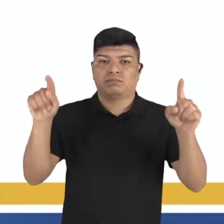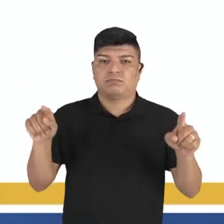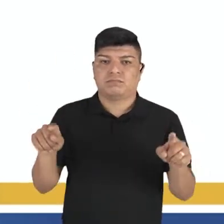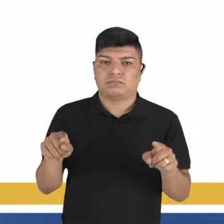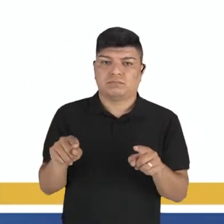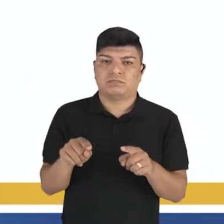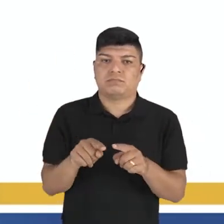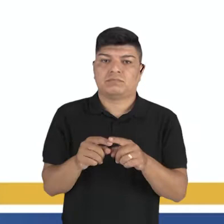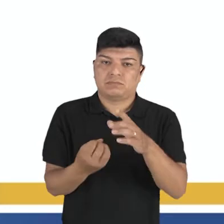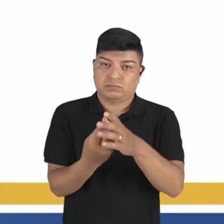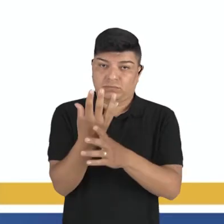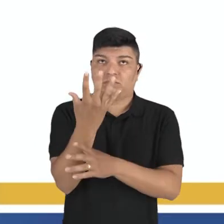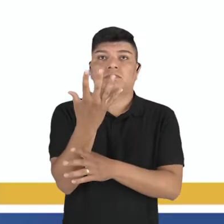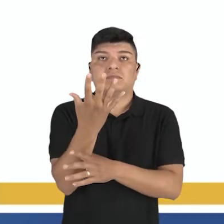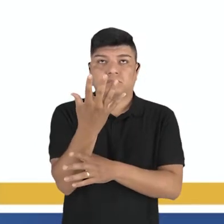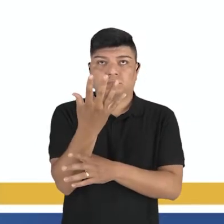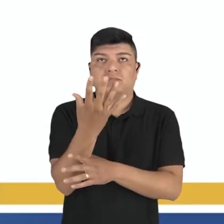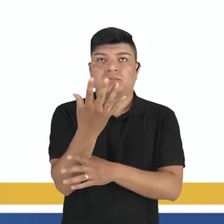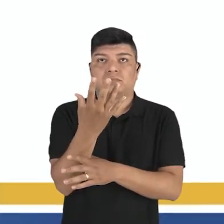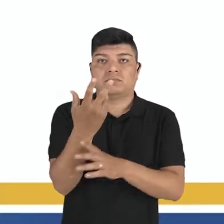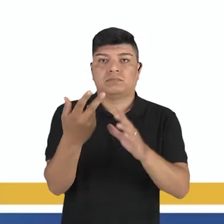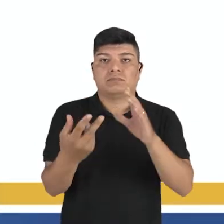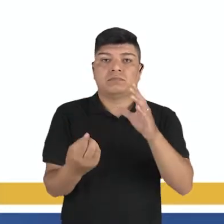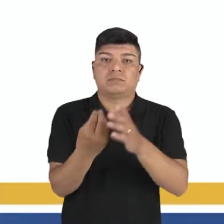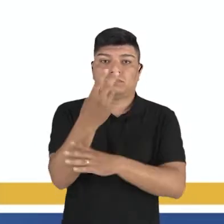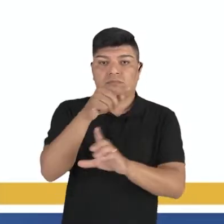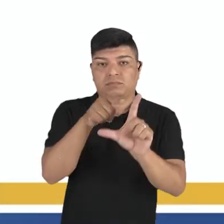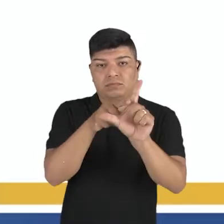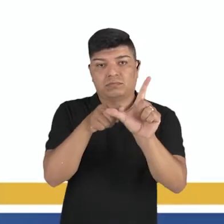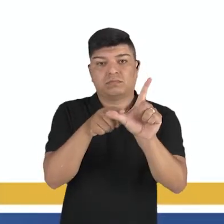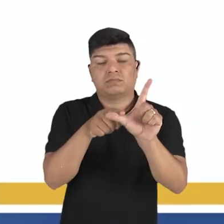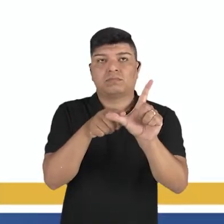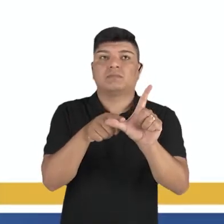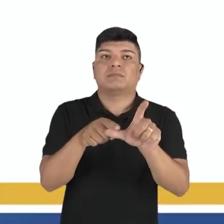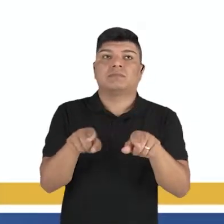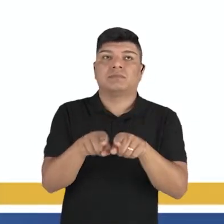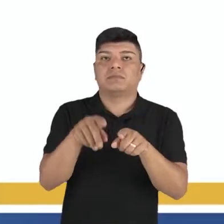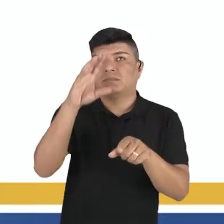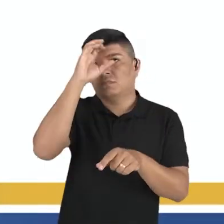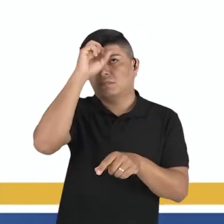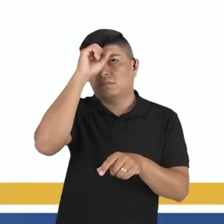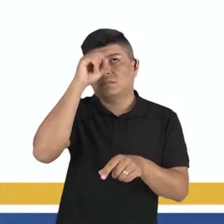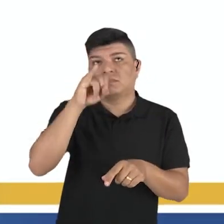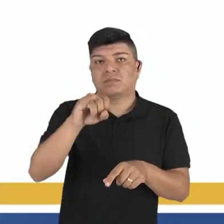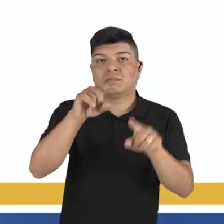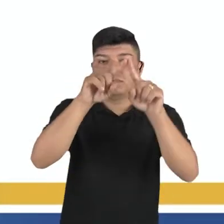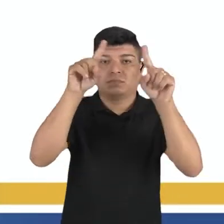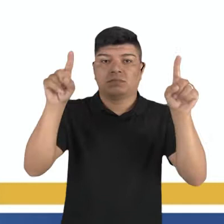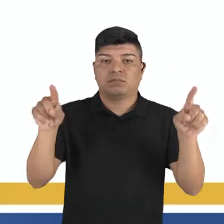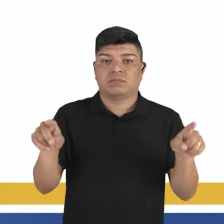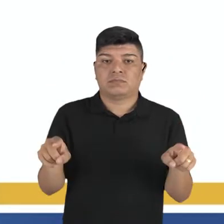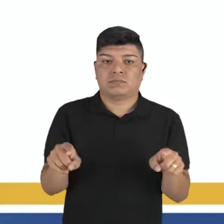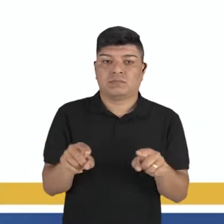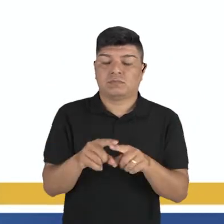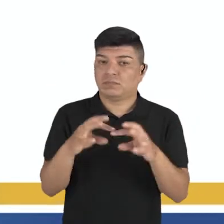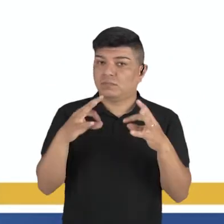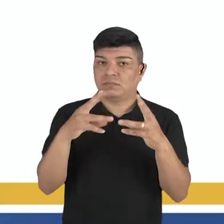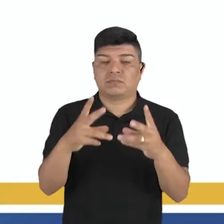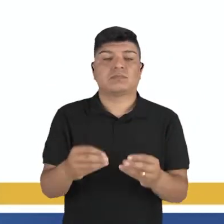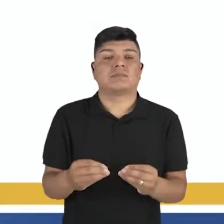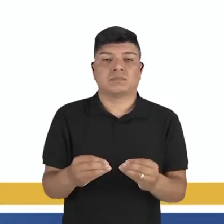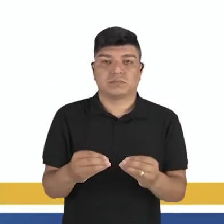um ponto de origem descreve um ângulo. Além disso, aprendemos que se esse giro for de uma volta